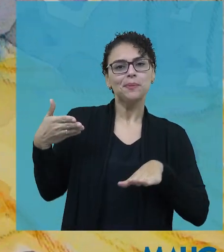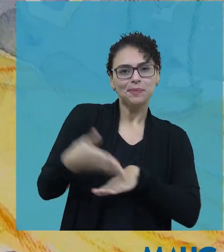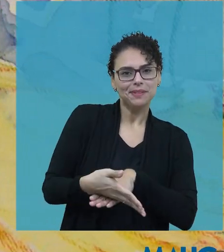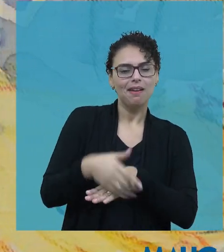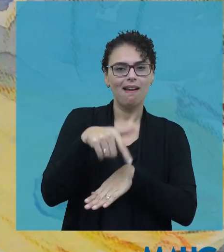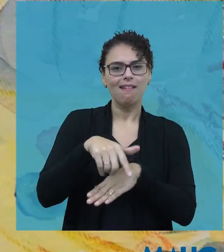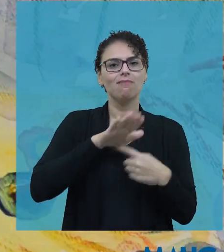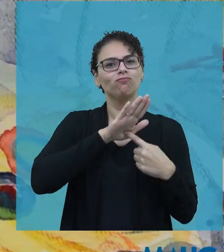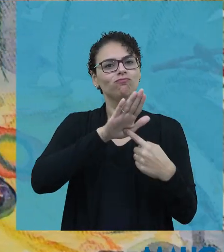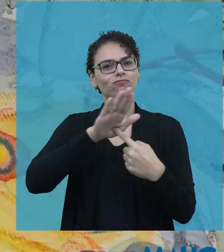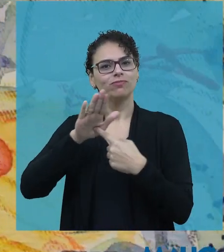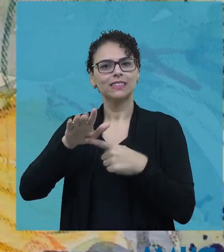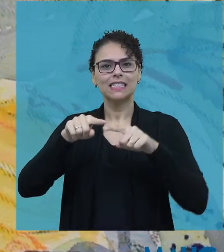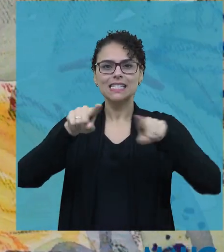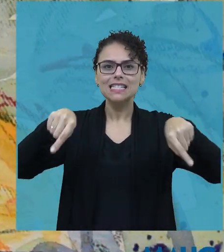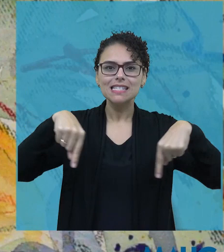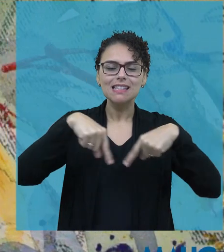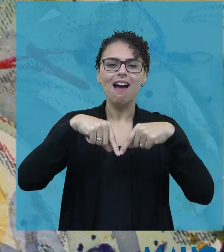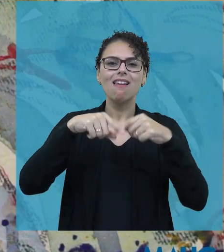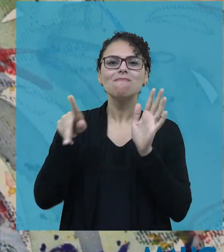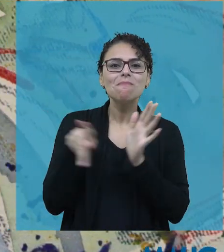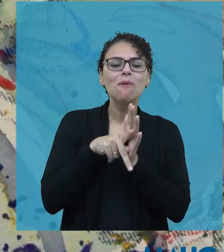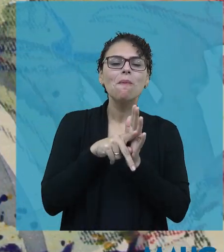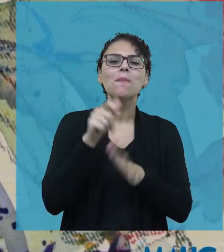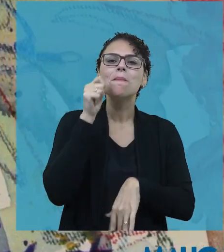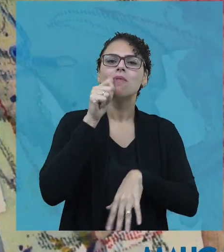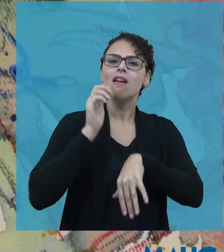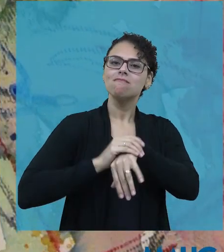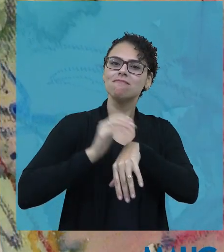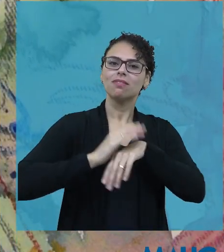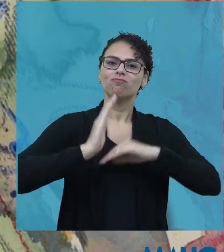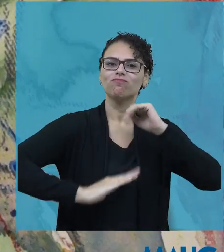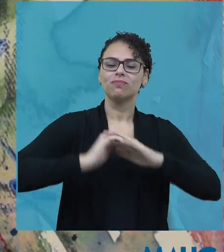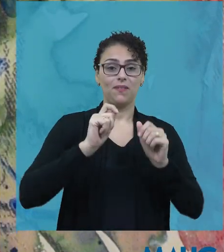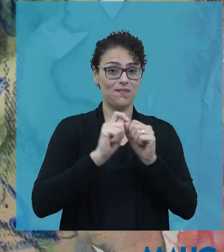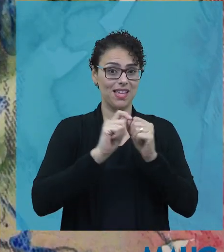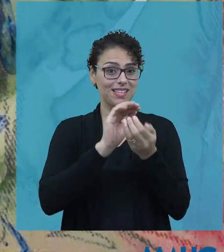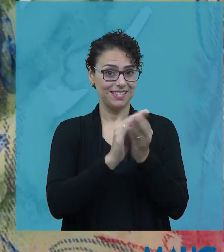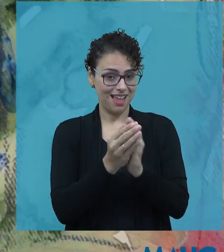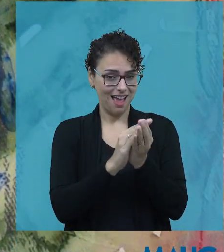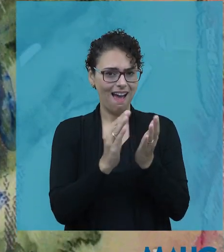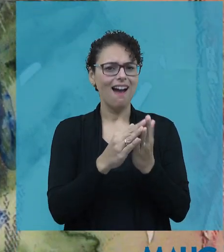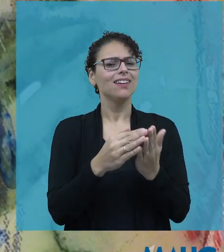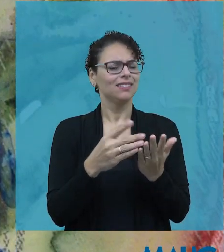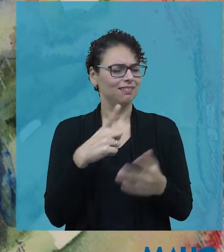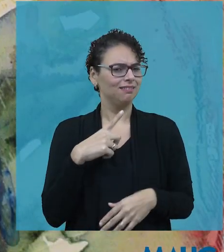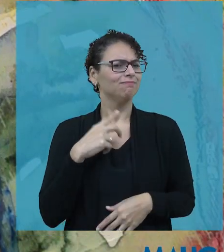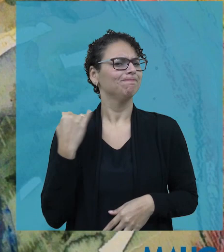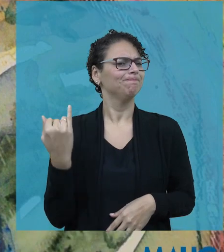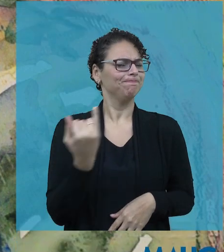estar participando, né, essa exposição numa sala específica de mulheres artistas plásticas, para mim